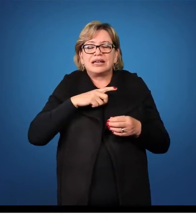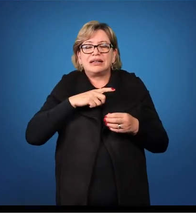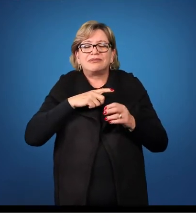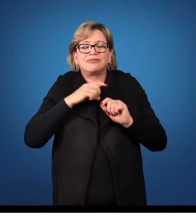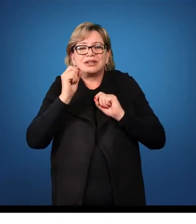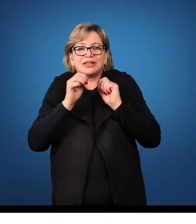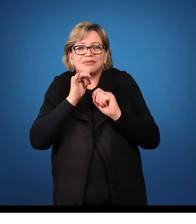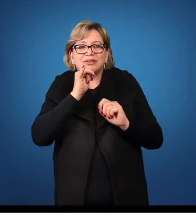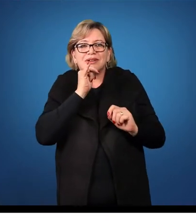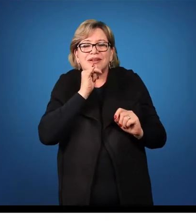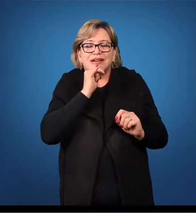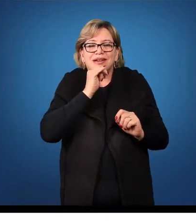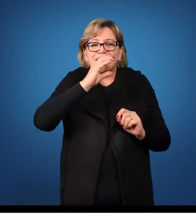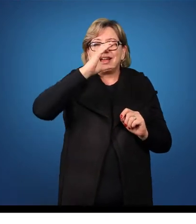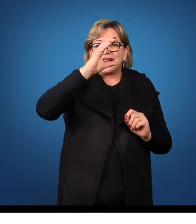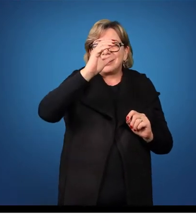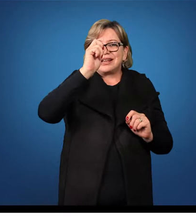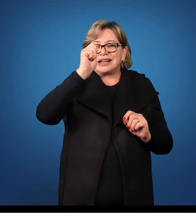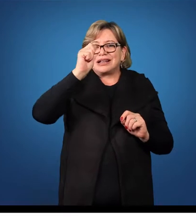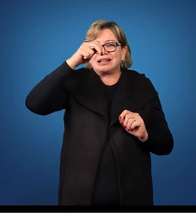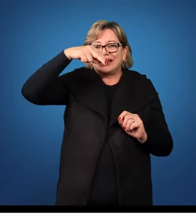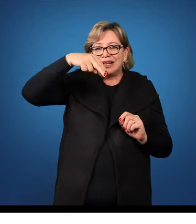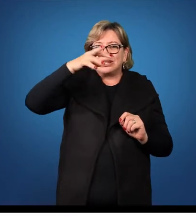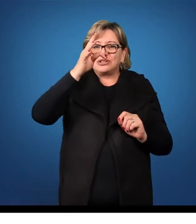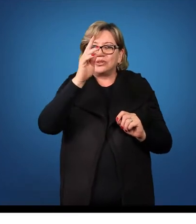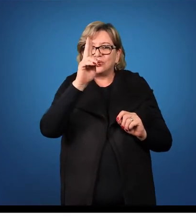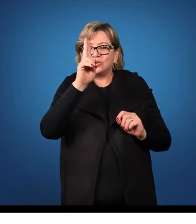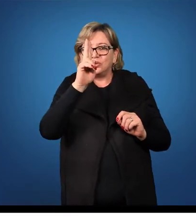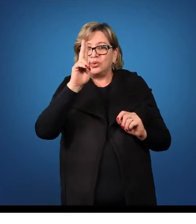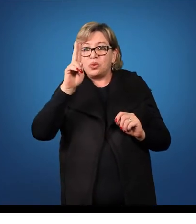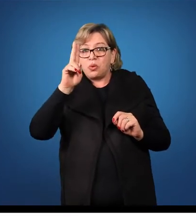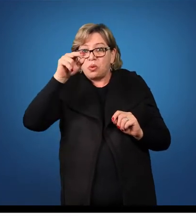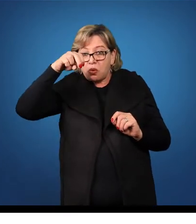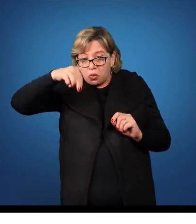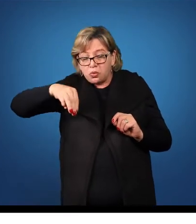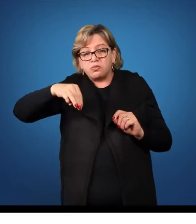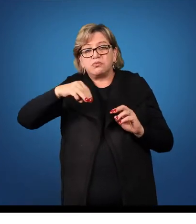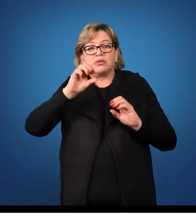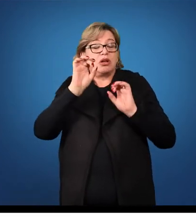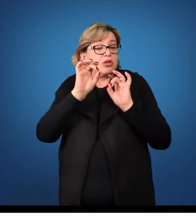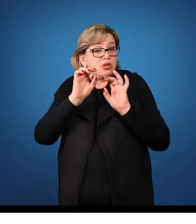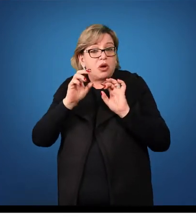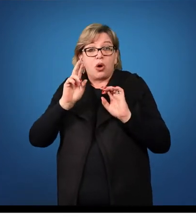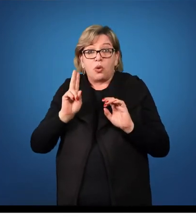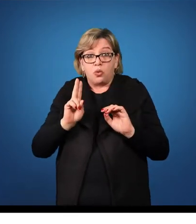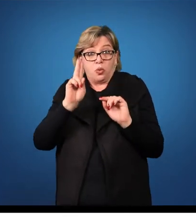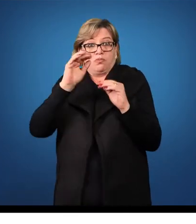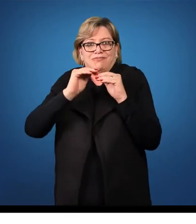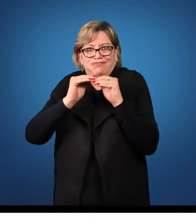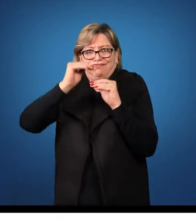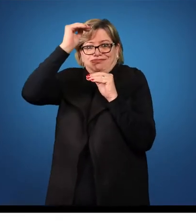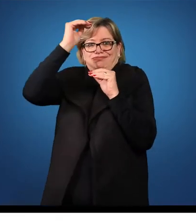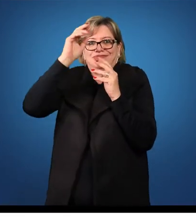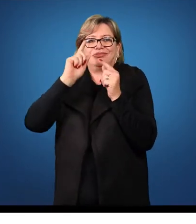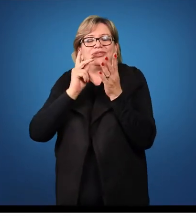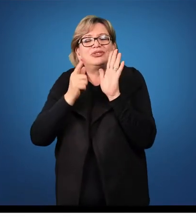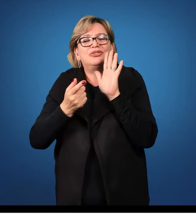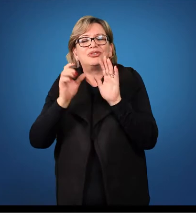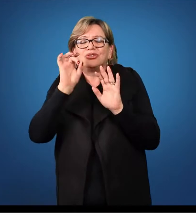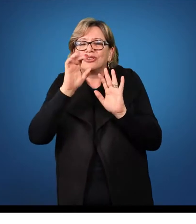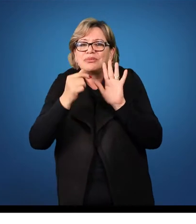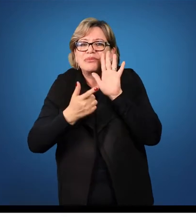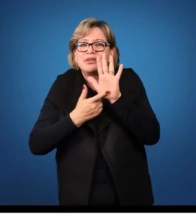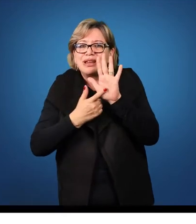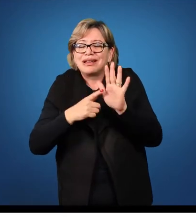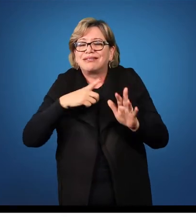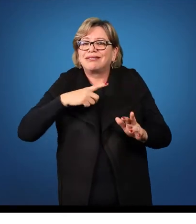que dei no 1 foi só para salientar que é que são dois